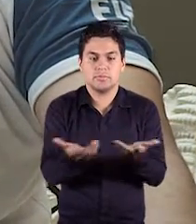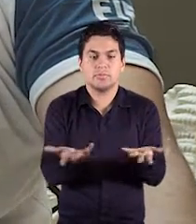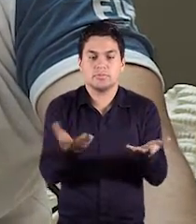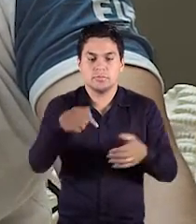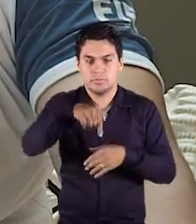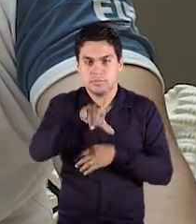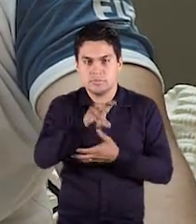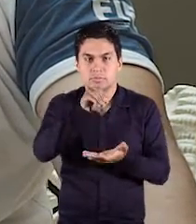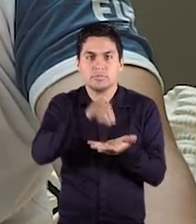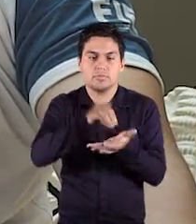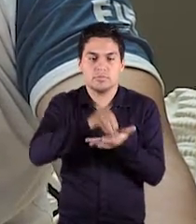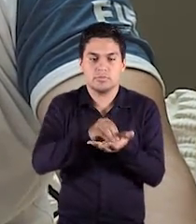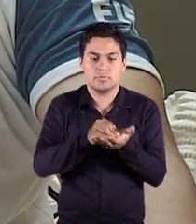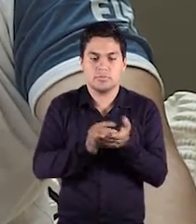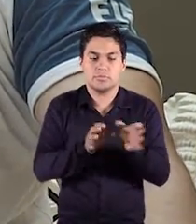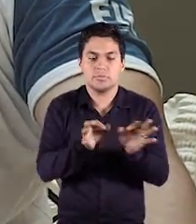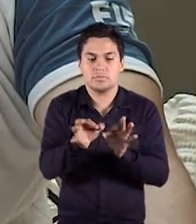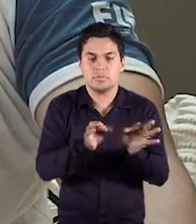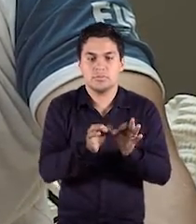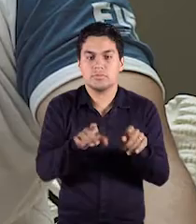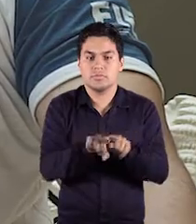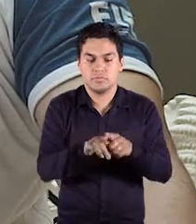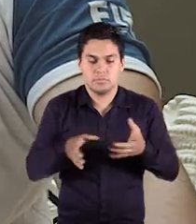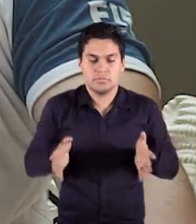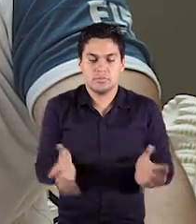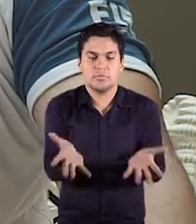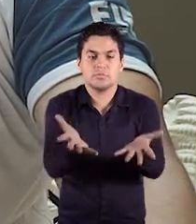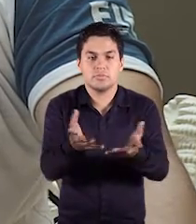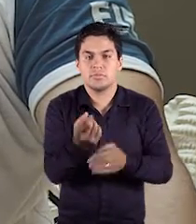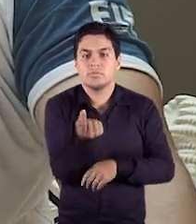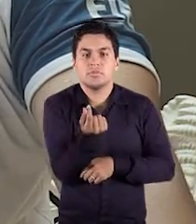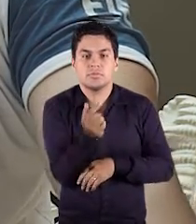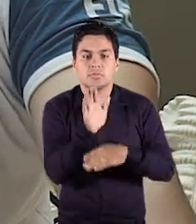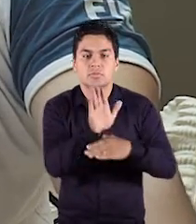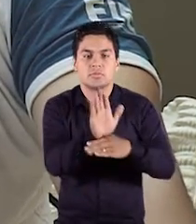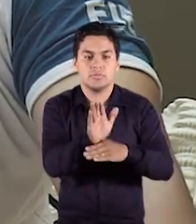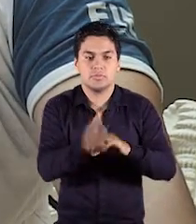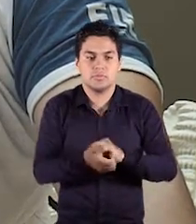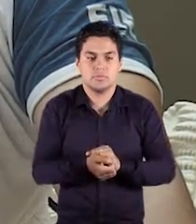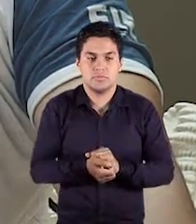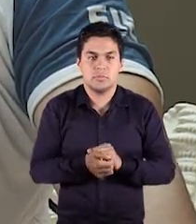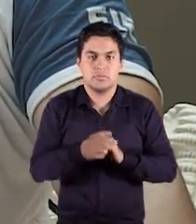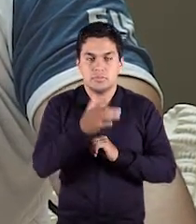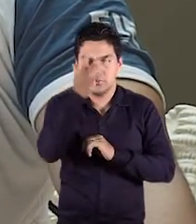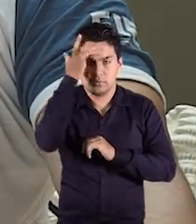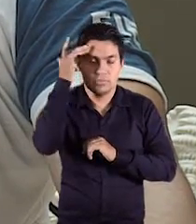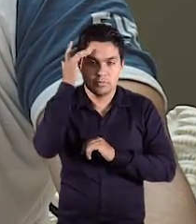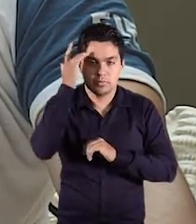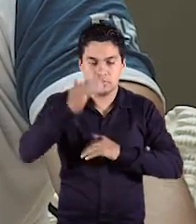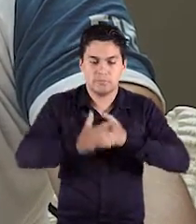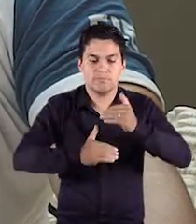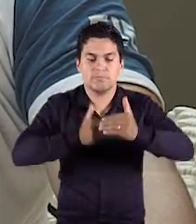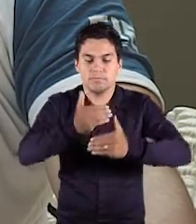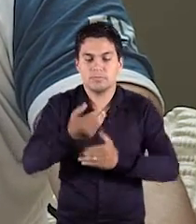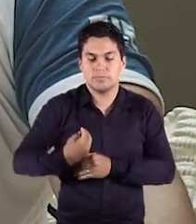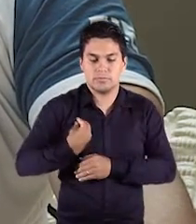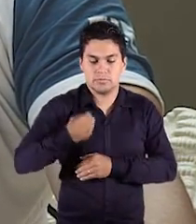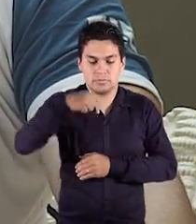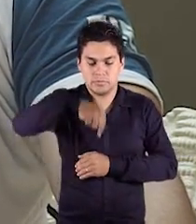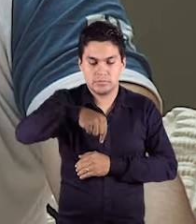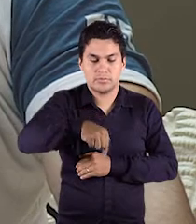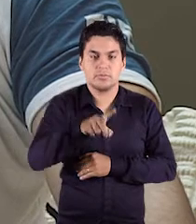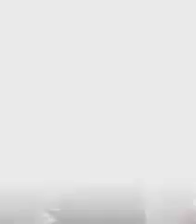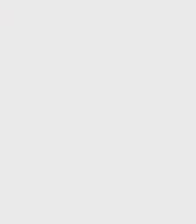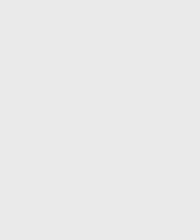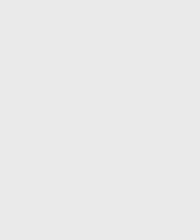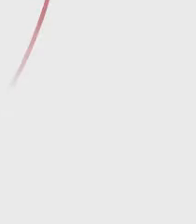estrutura e um apoio financeiro e incentivo ao esporte para que os atletas possam ficar aqui no estado